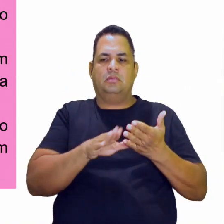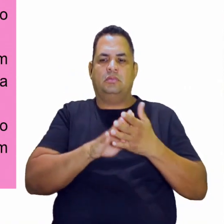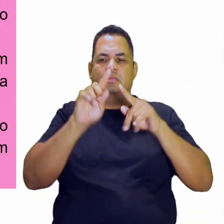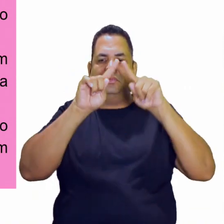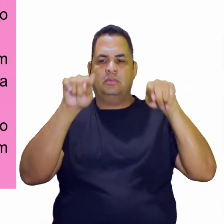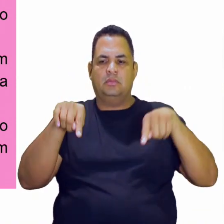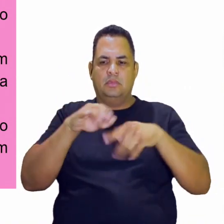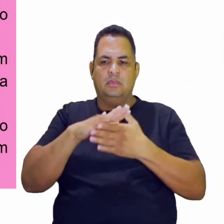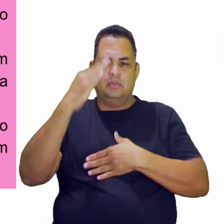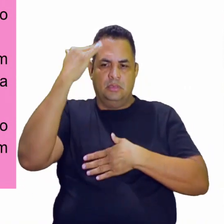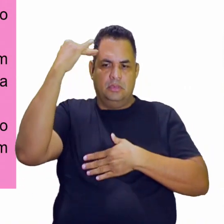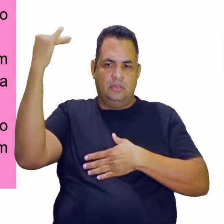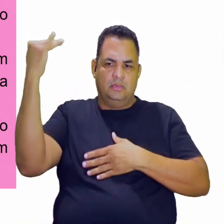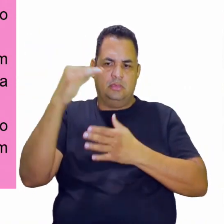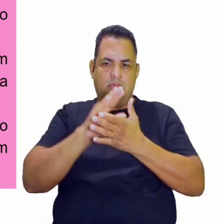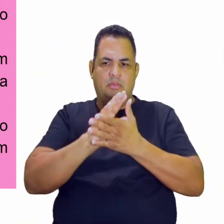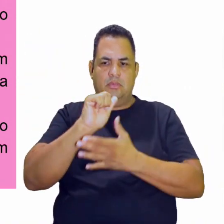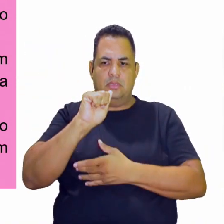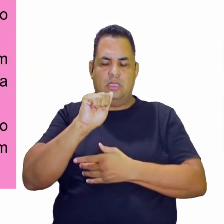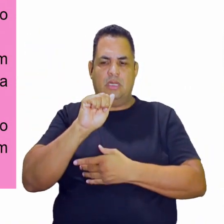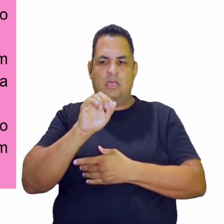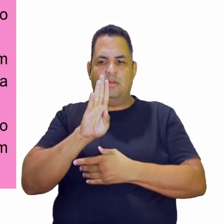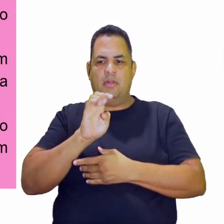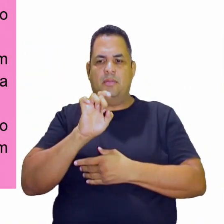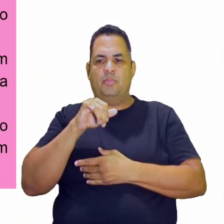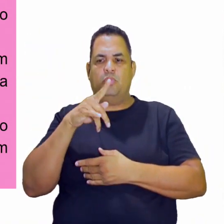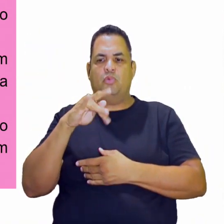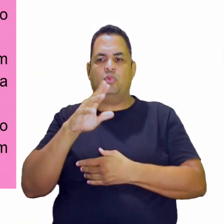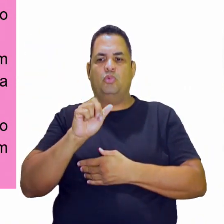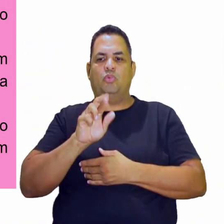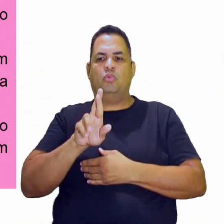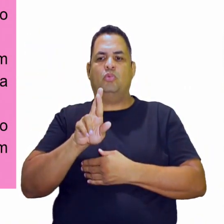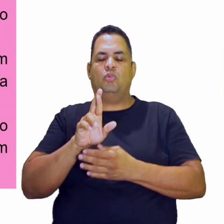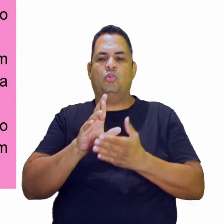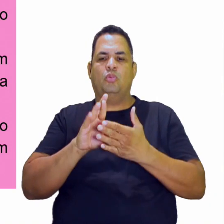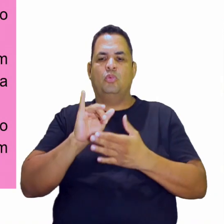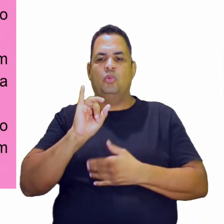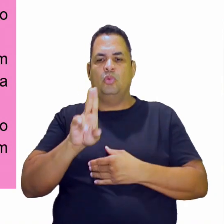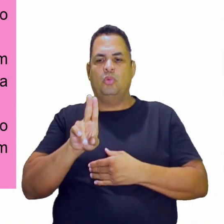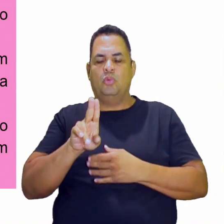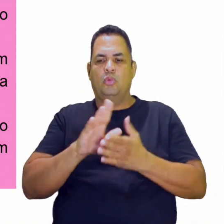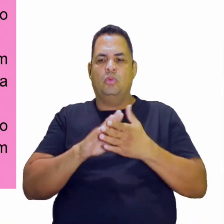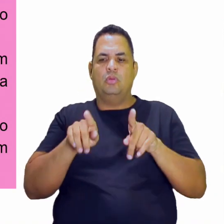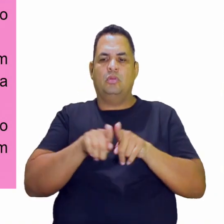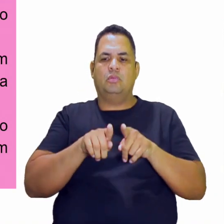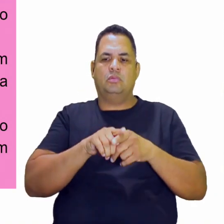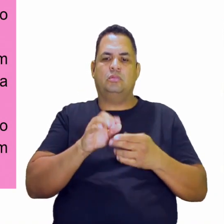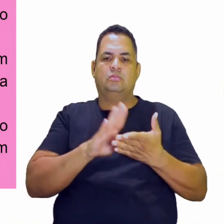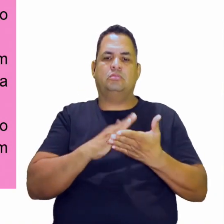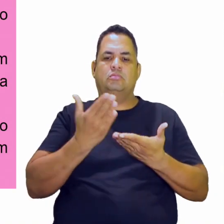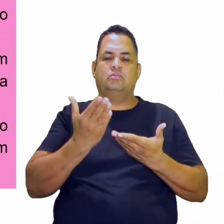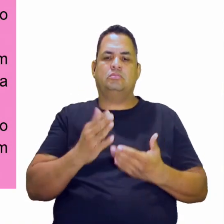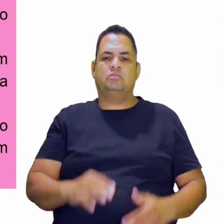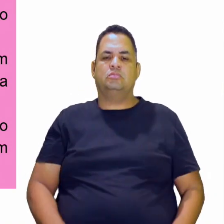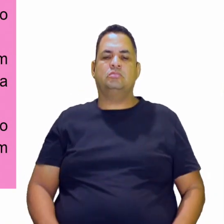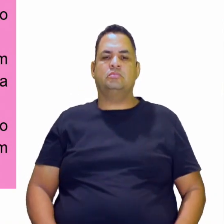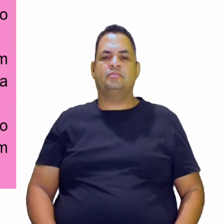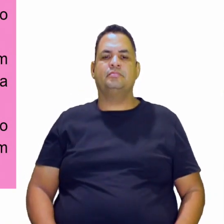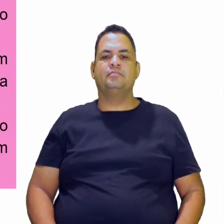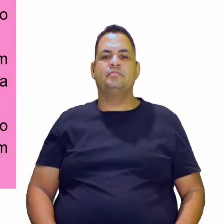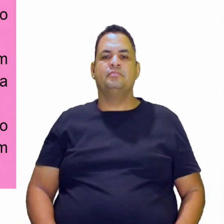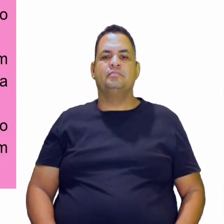famosos, ou o Abapuru. Muitos jovens gostam de fazer a representação do Abapuru, né, que é uma obra de arte de uma artista